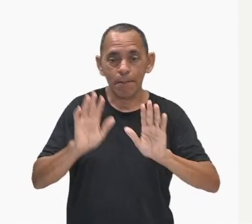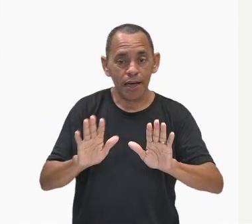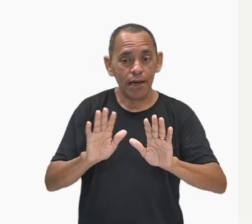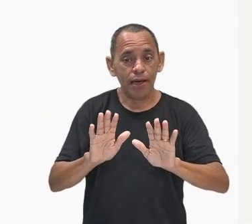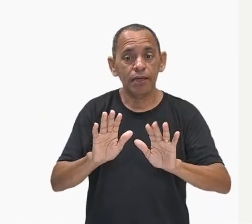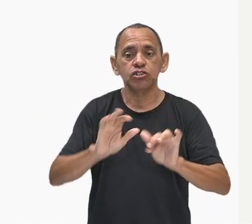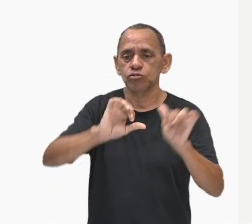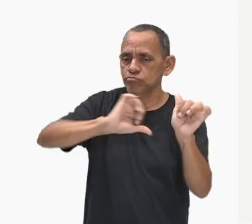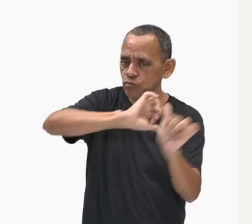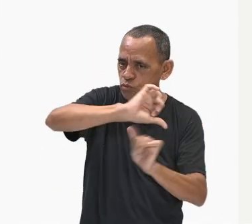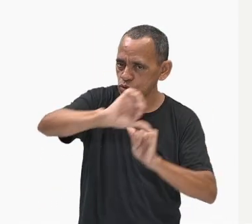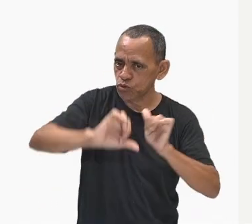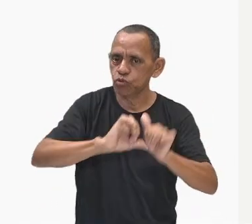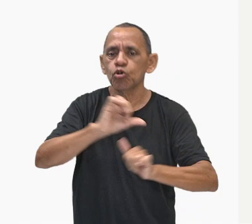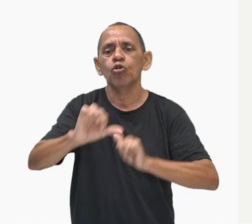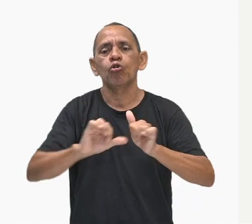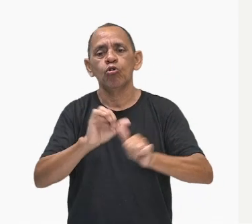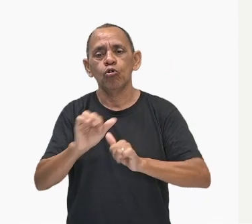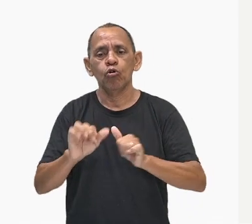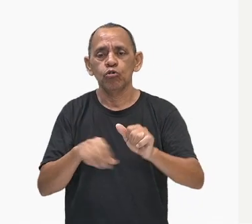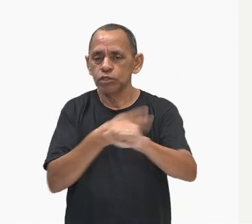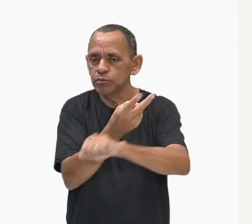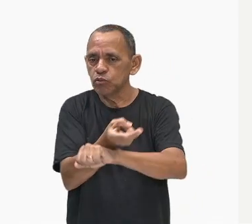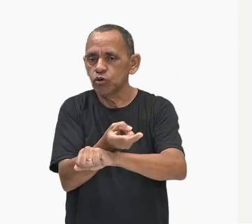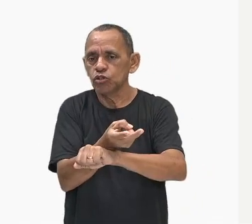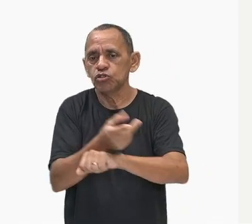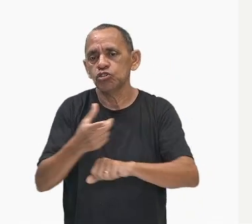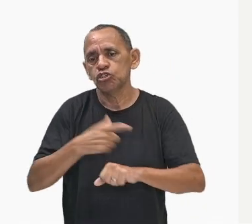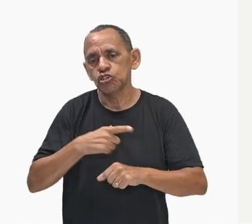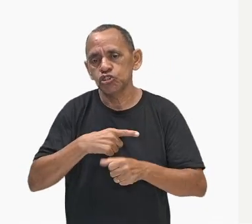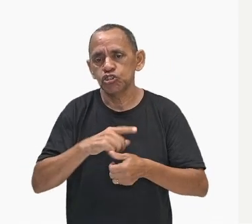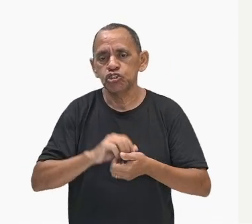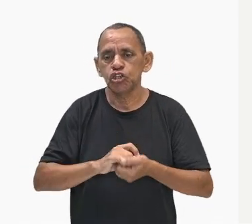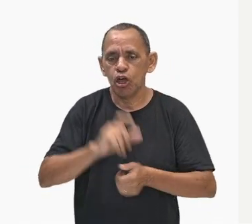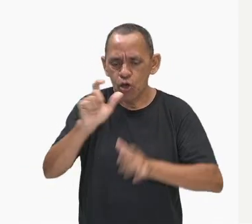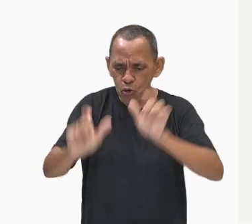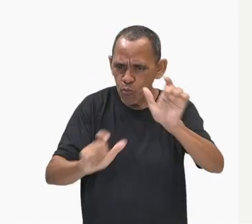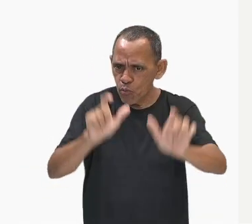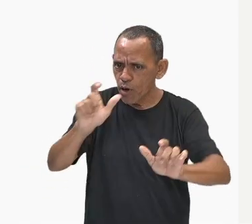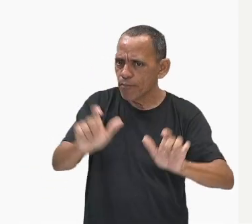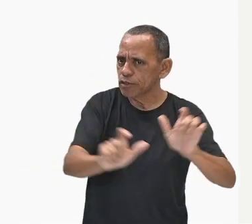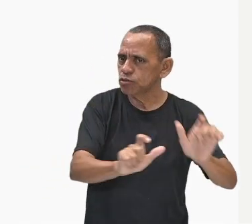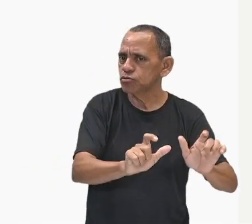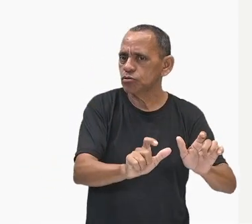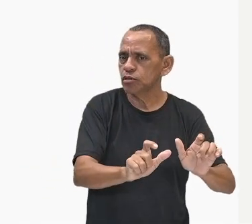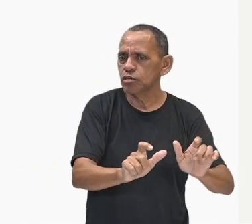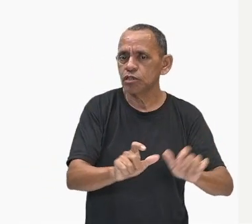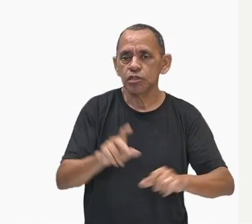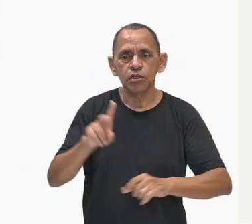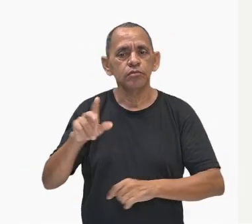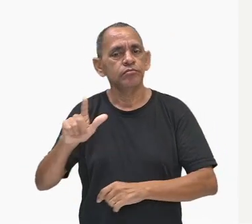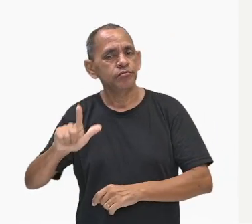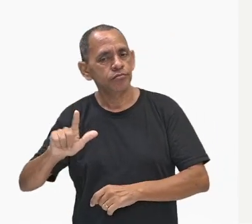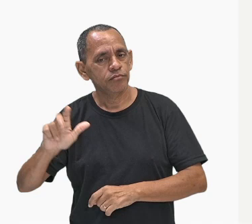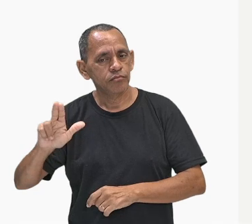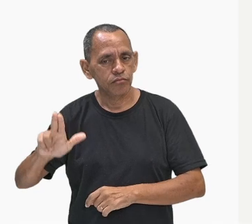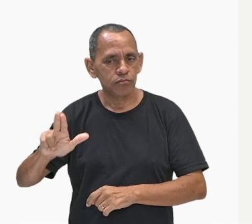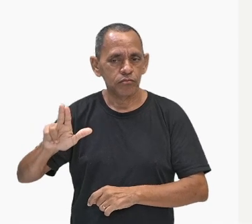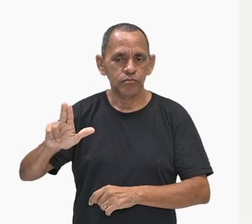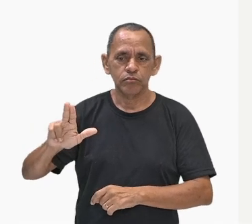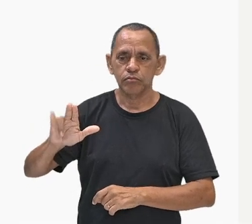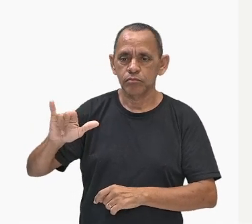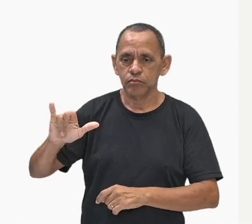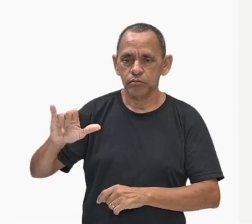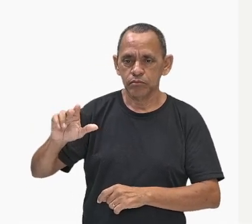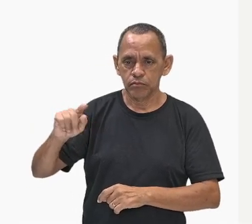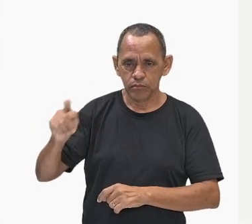havia feito e tinha agora um aliado poderoso, que era justamente o Luís XIV, o monarca da França, o